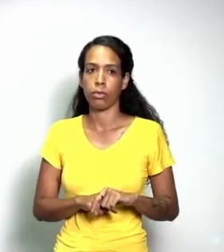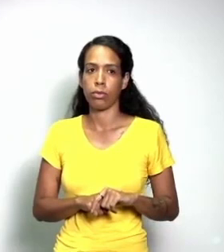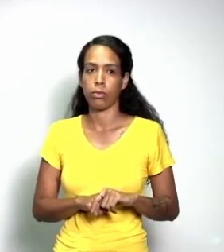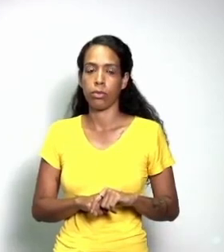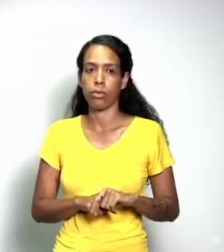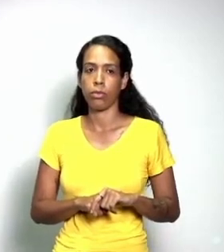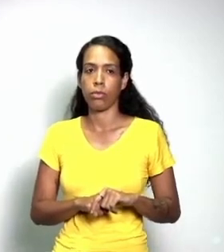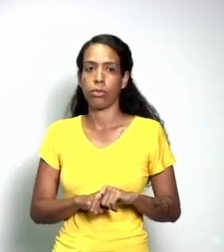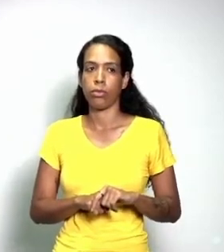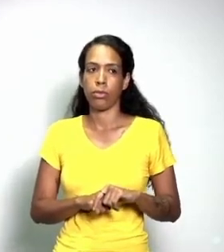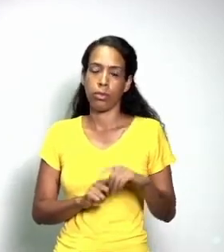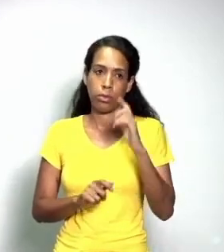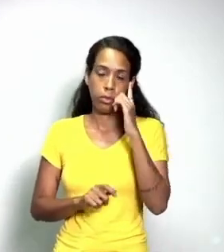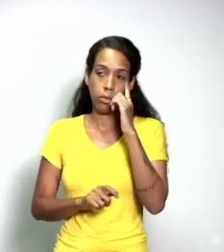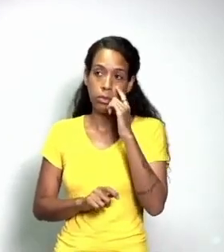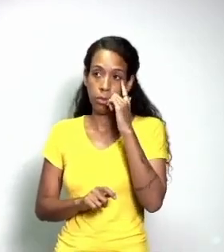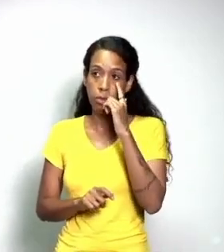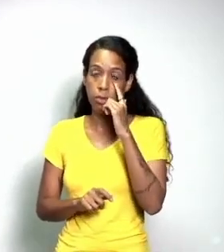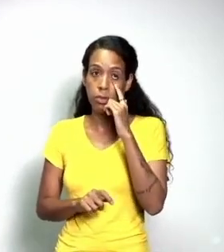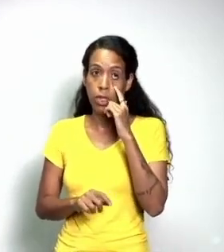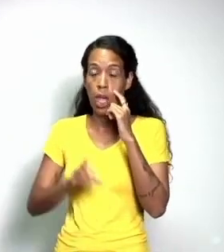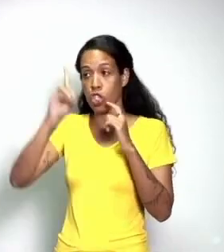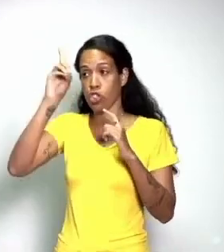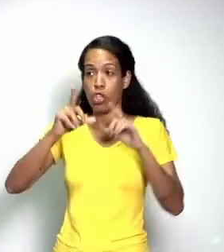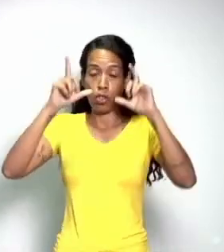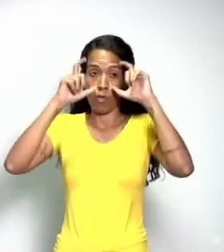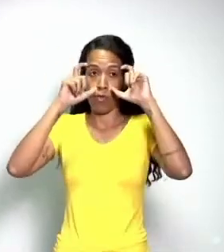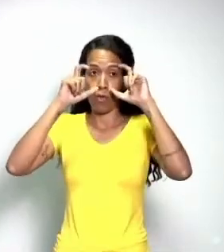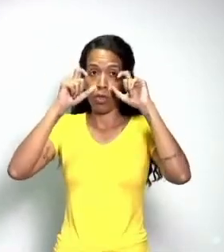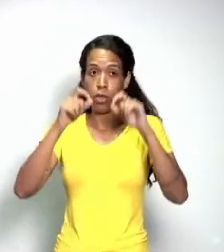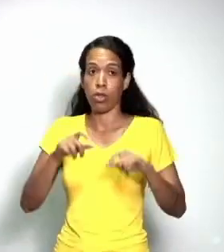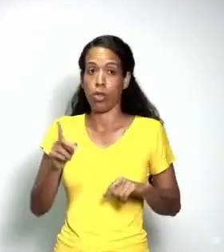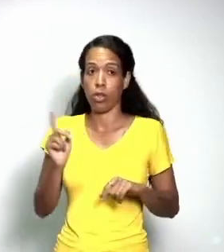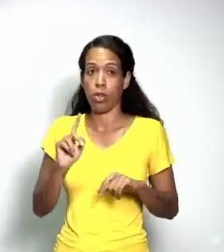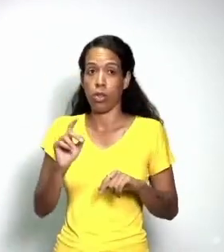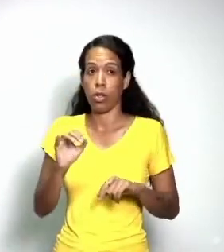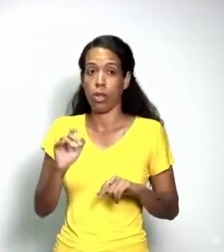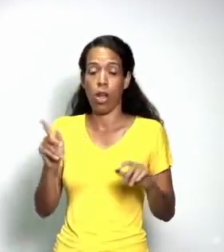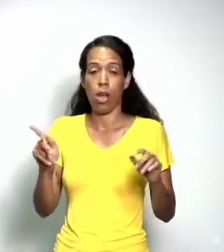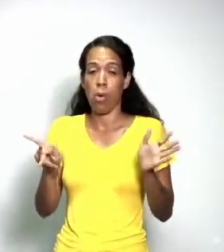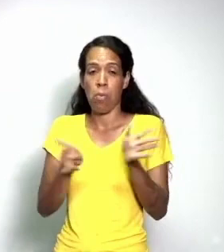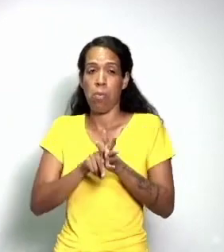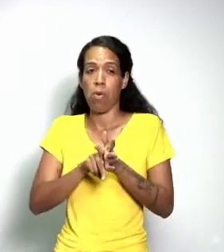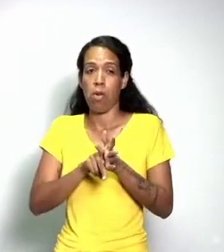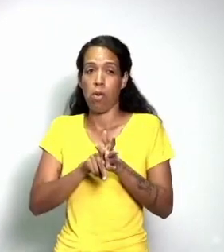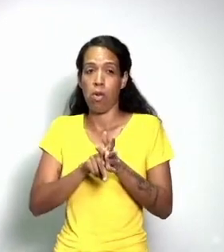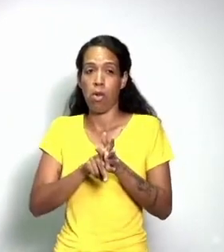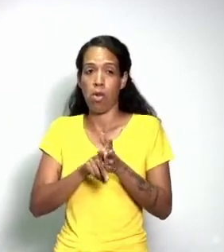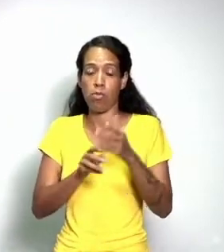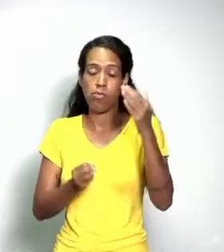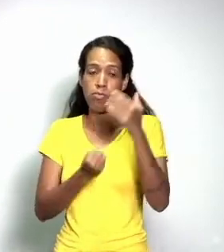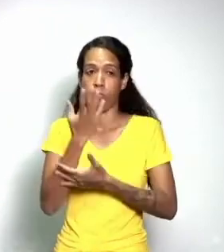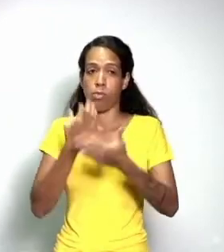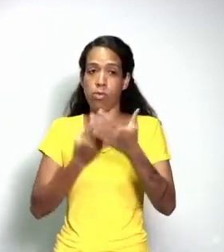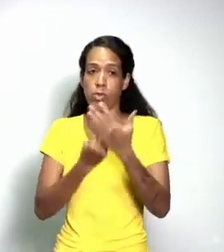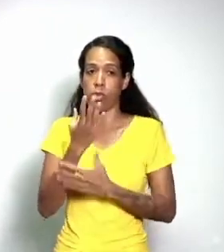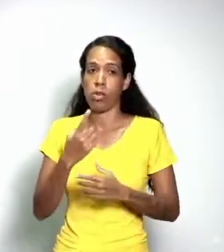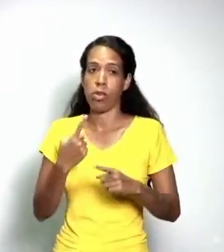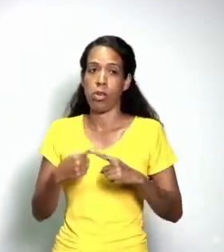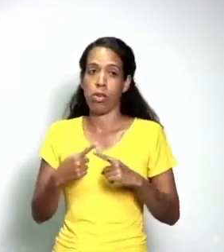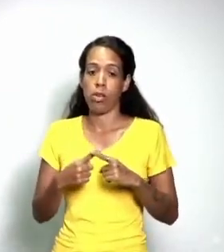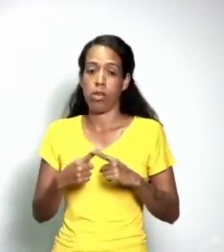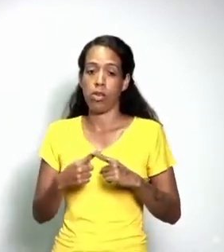ela não é. Essa direção de foto, ela não é inapropriada para uma produção?